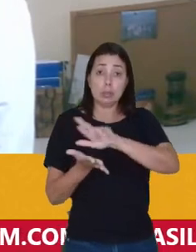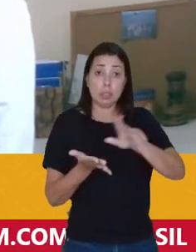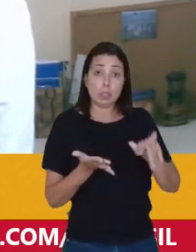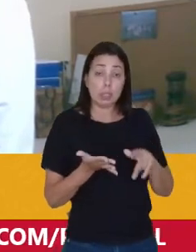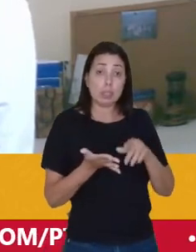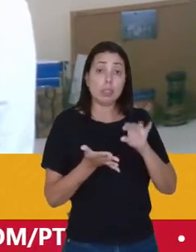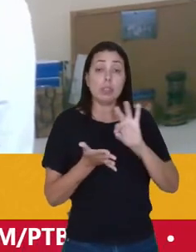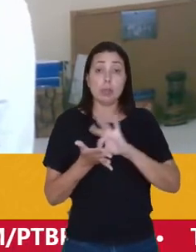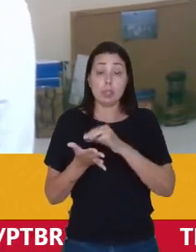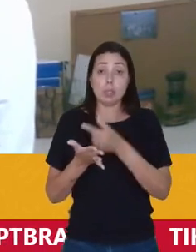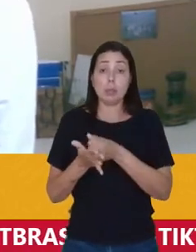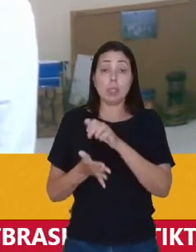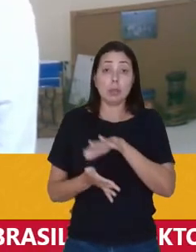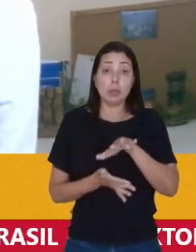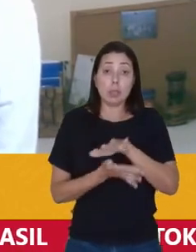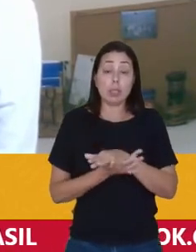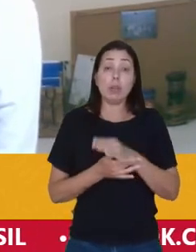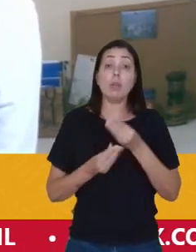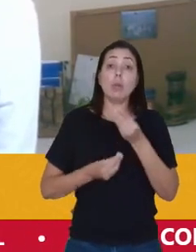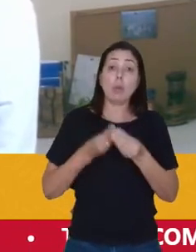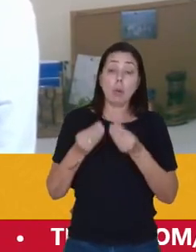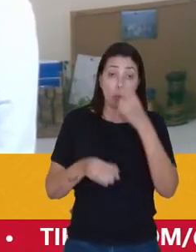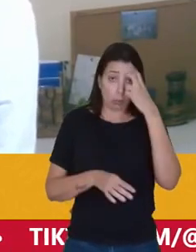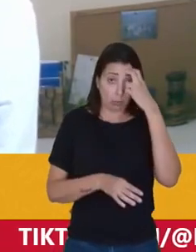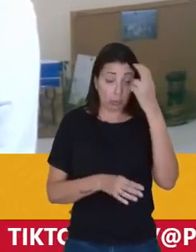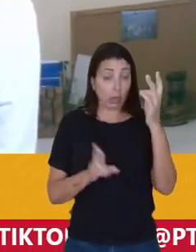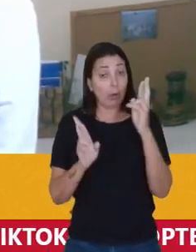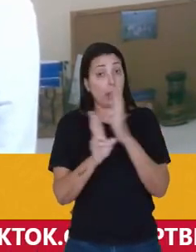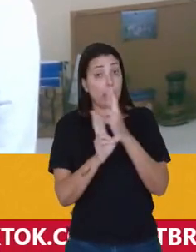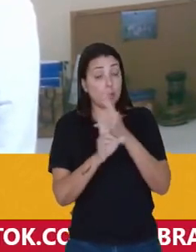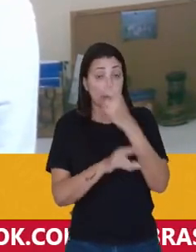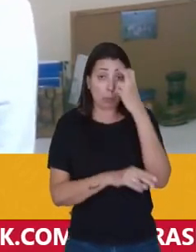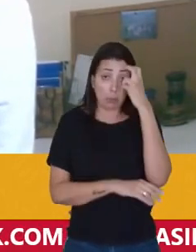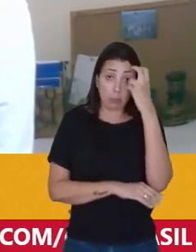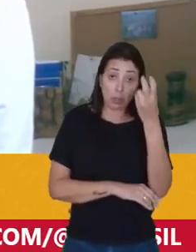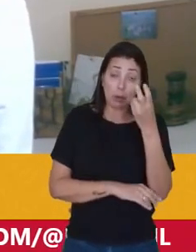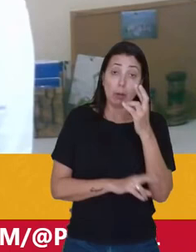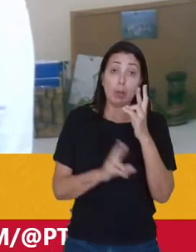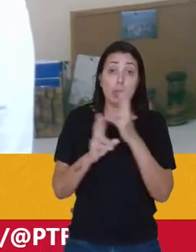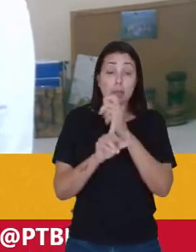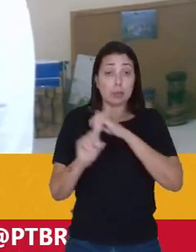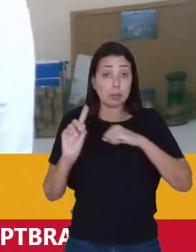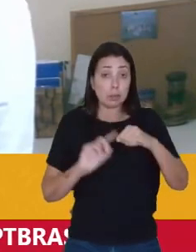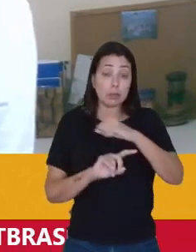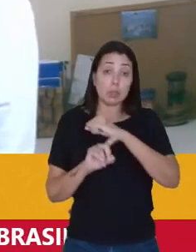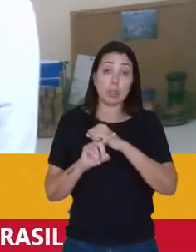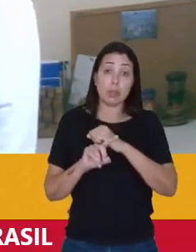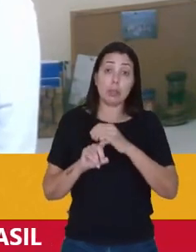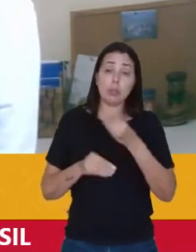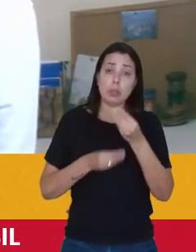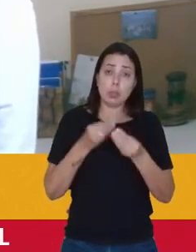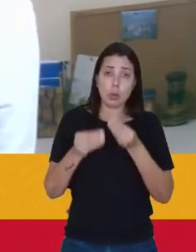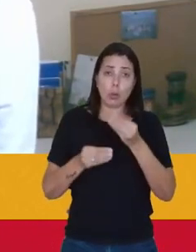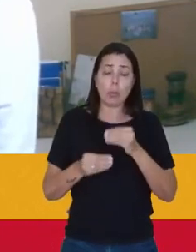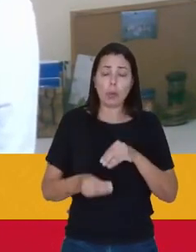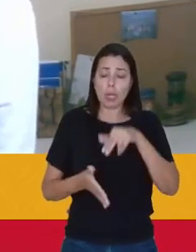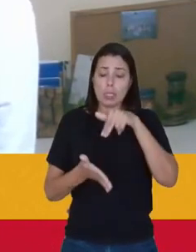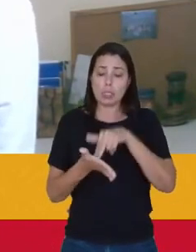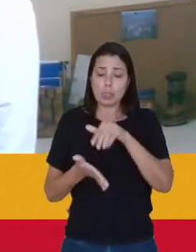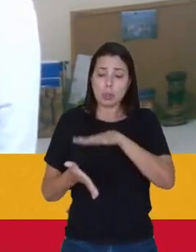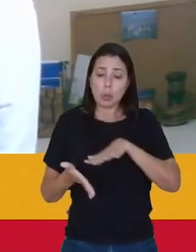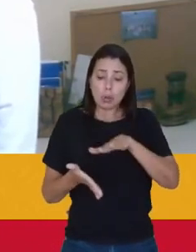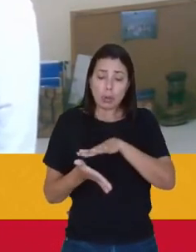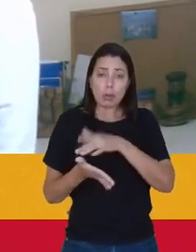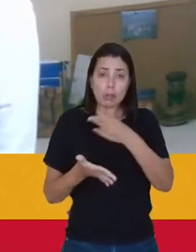de matrizes territoriais, de formas culturais, de relação cultural, de relação social, de formas de existir no